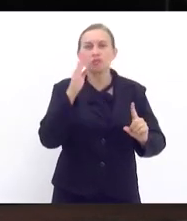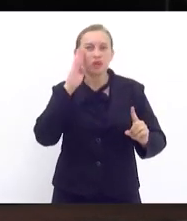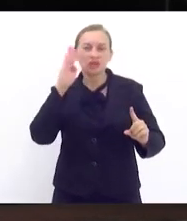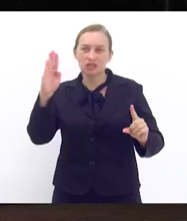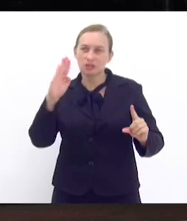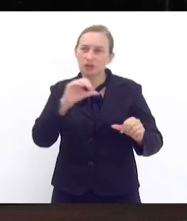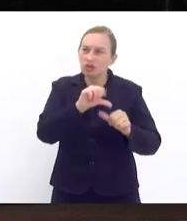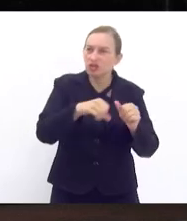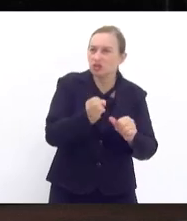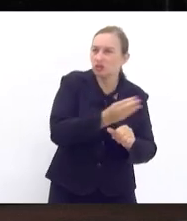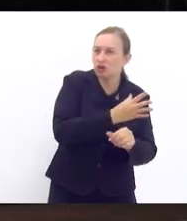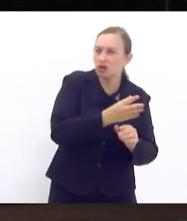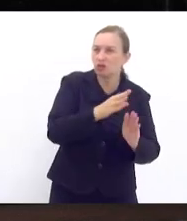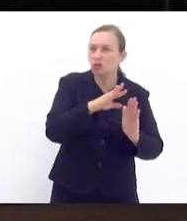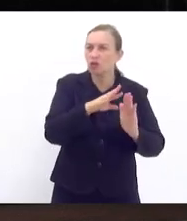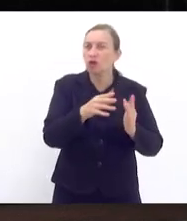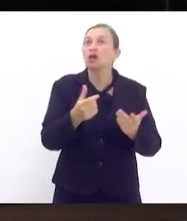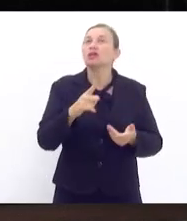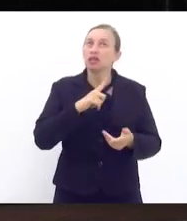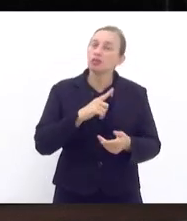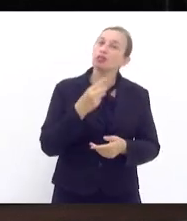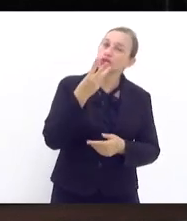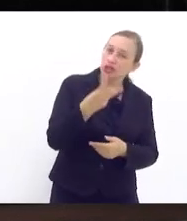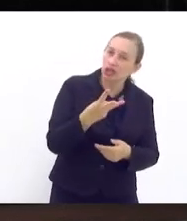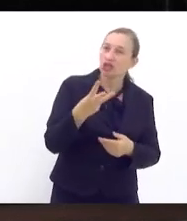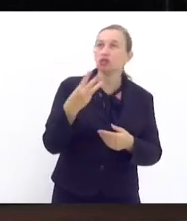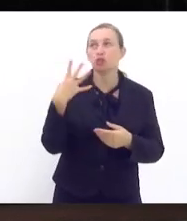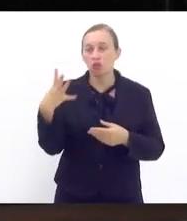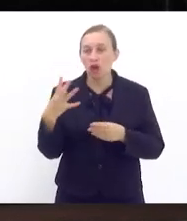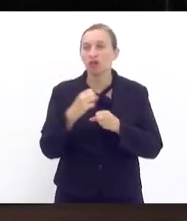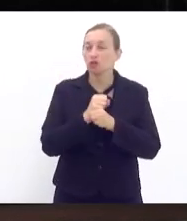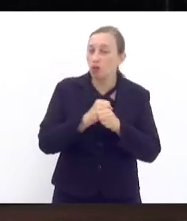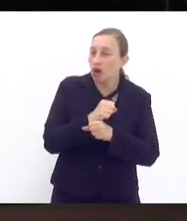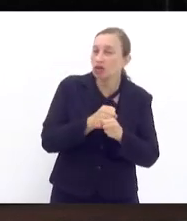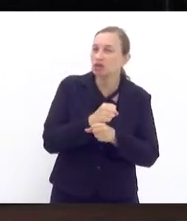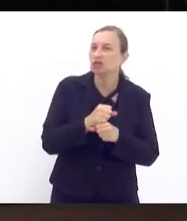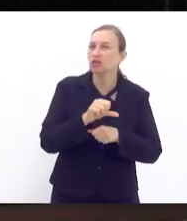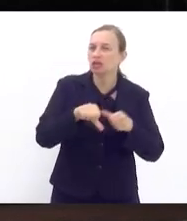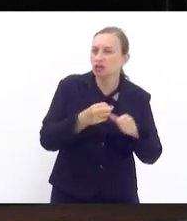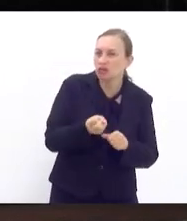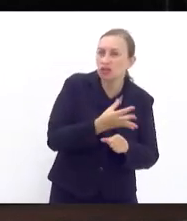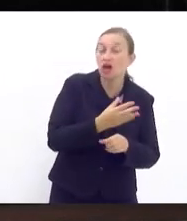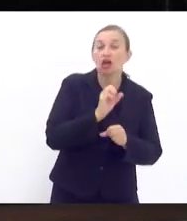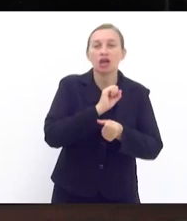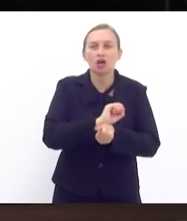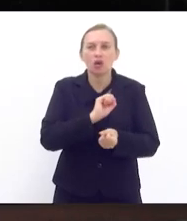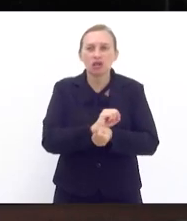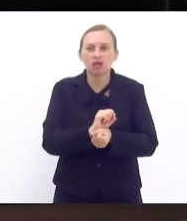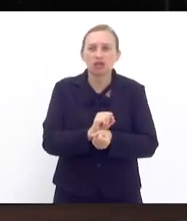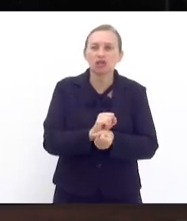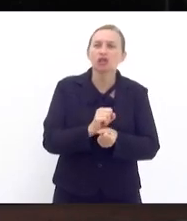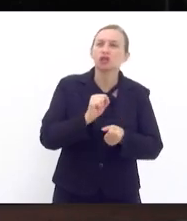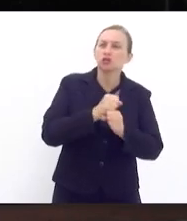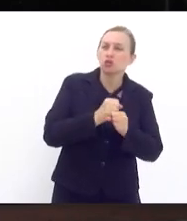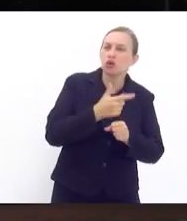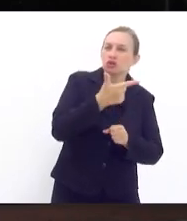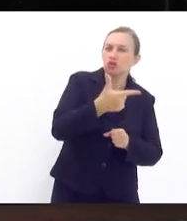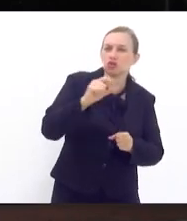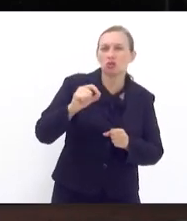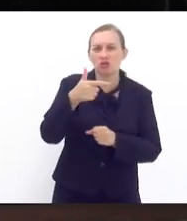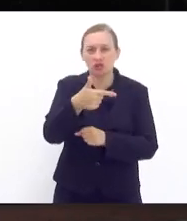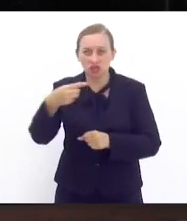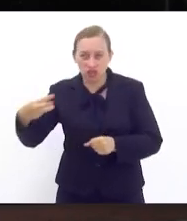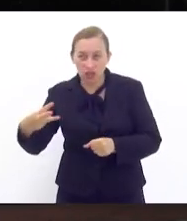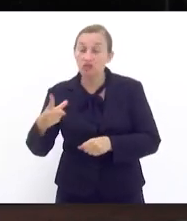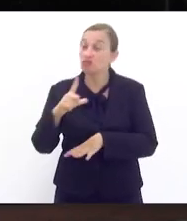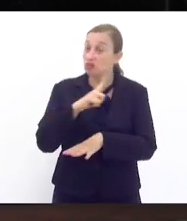por 2 anos, por 3 anos, por 4 anos, e esperamos que a partir de 2023 a